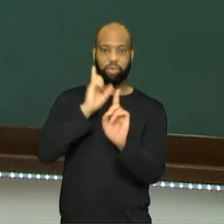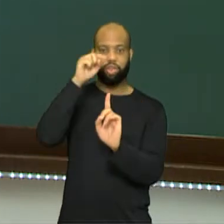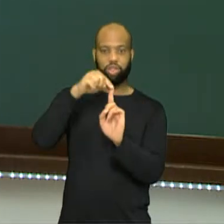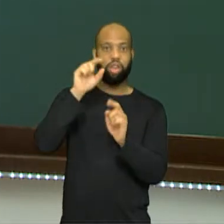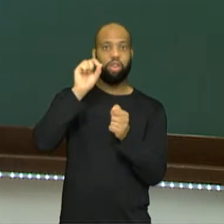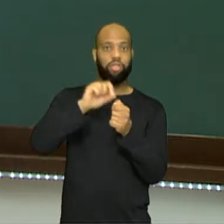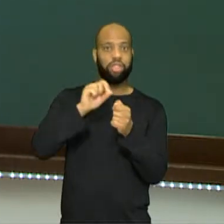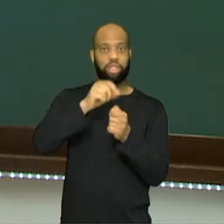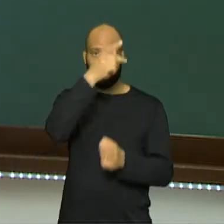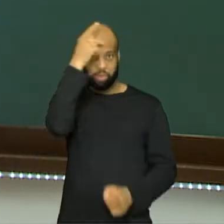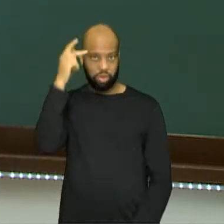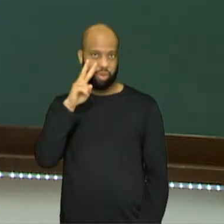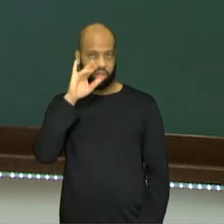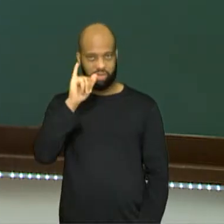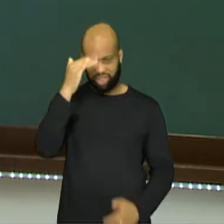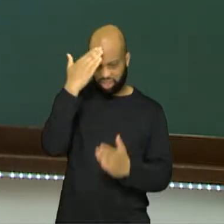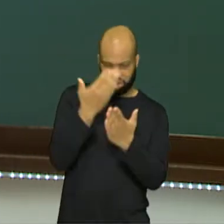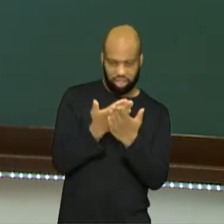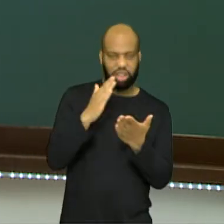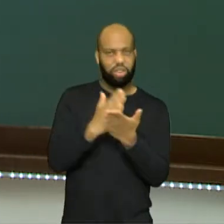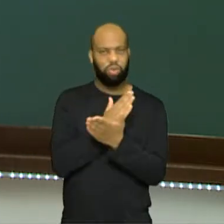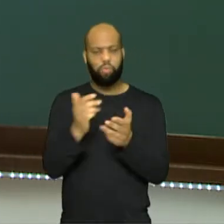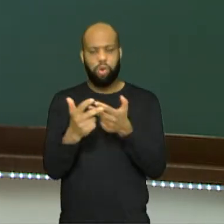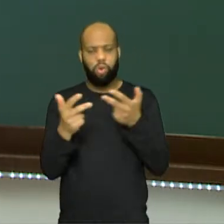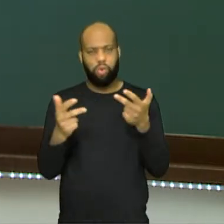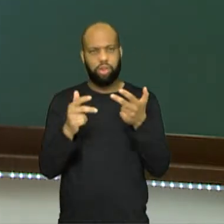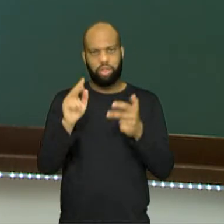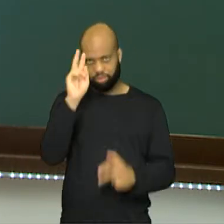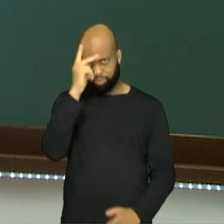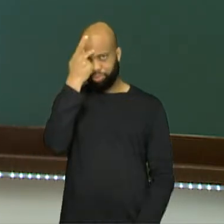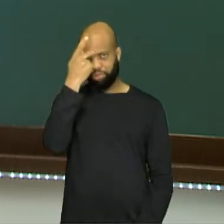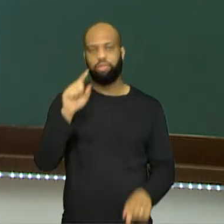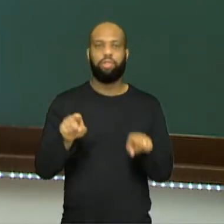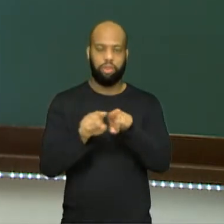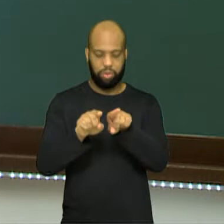o leitor a algo, de repente a mudar de ideia, por exemplo.